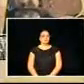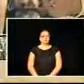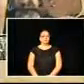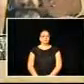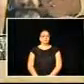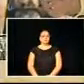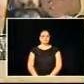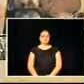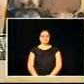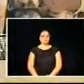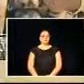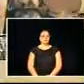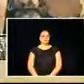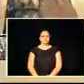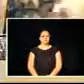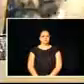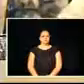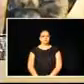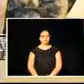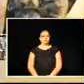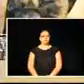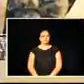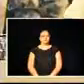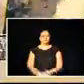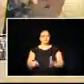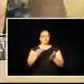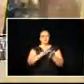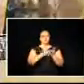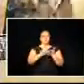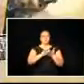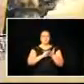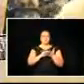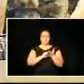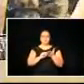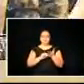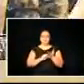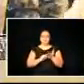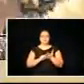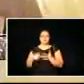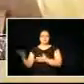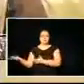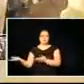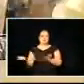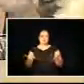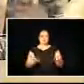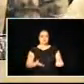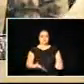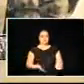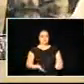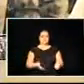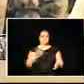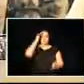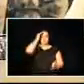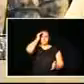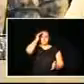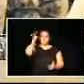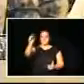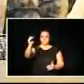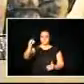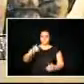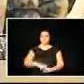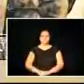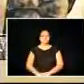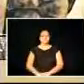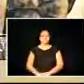que tocou no assunto, aceitar, que a gente faça um requerimento de convocação já para passar na sessão de amanhã. Com certeza. De autoria, de convocação.